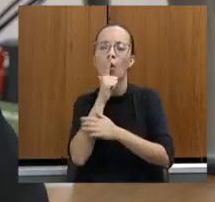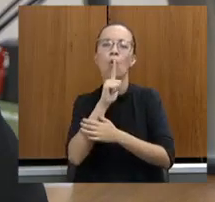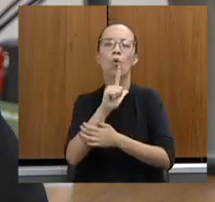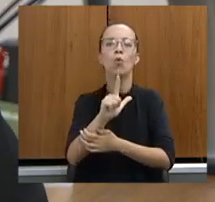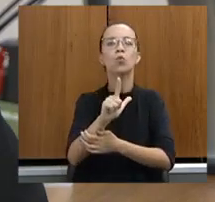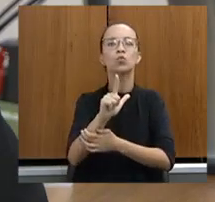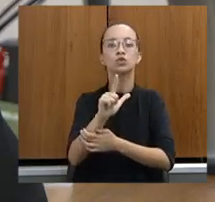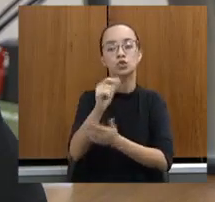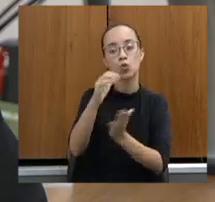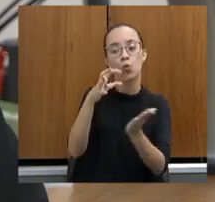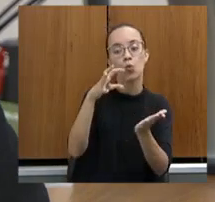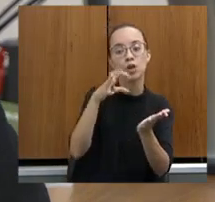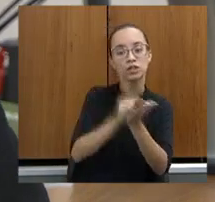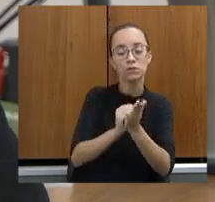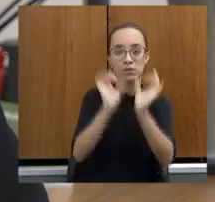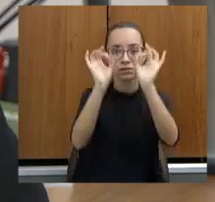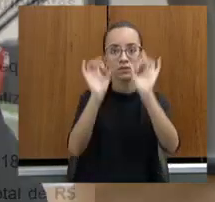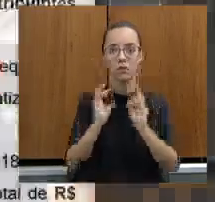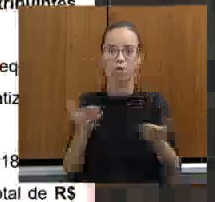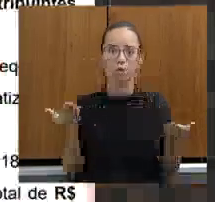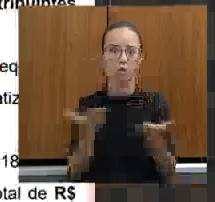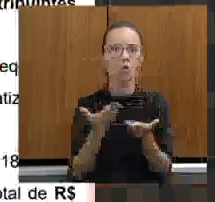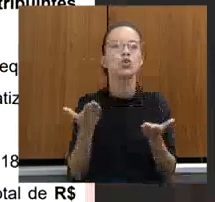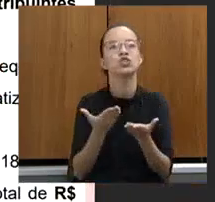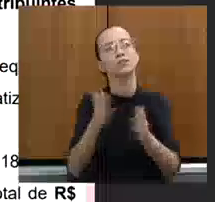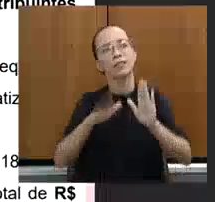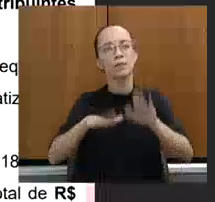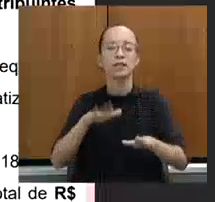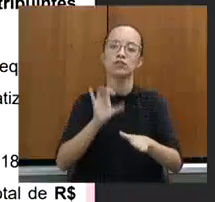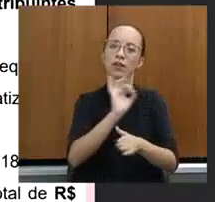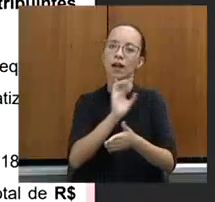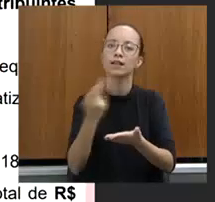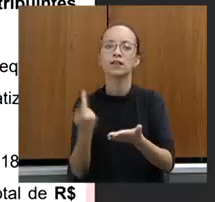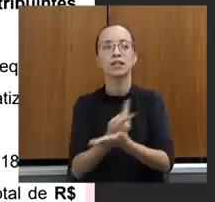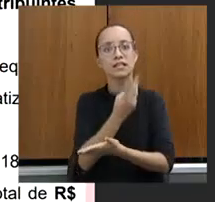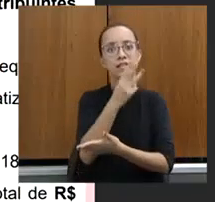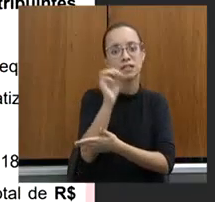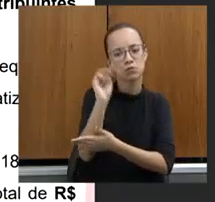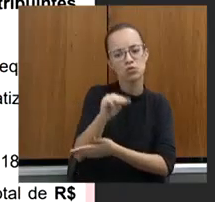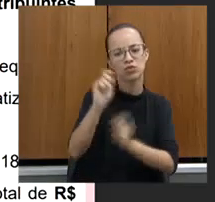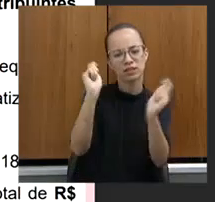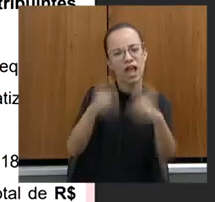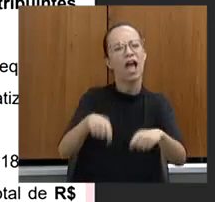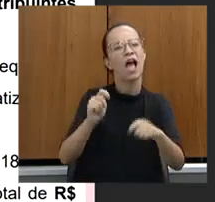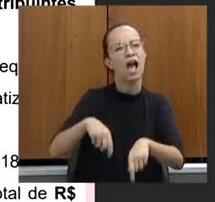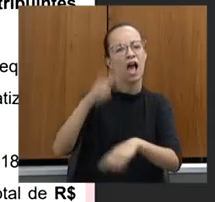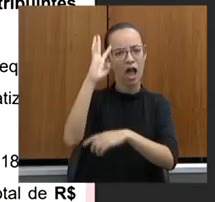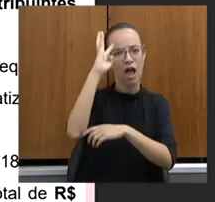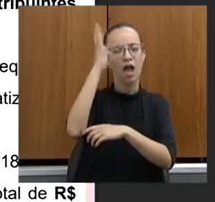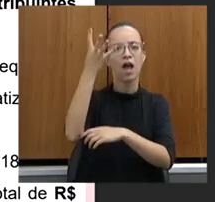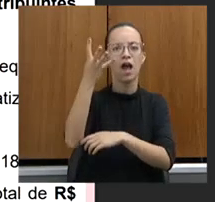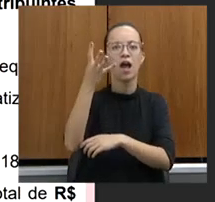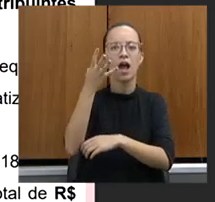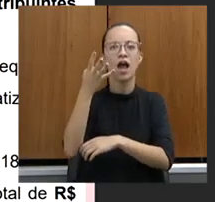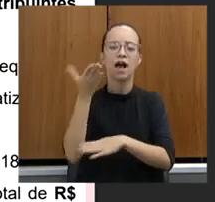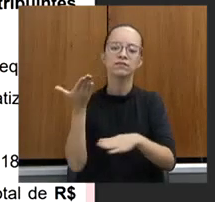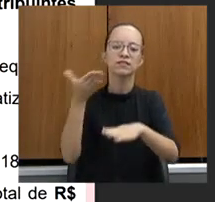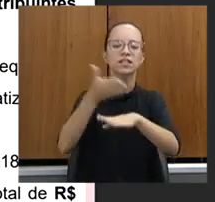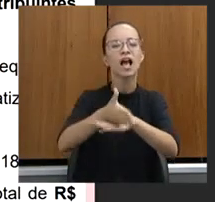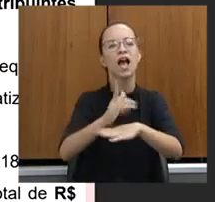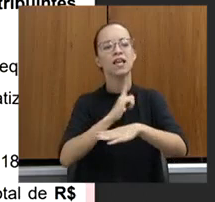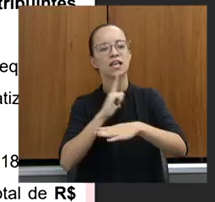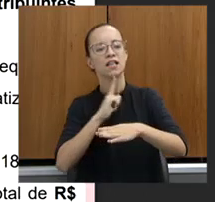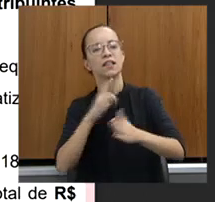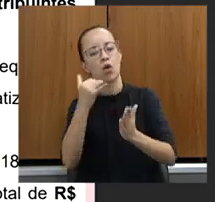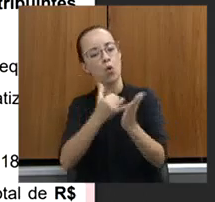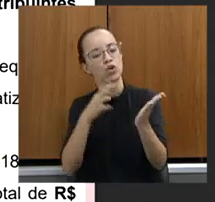um regime especial hoje a depender da situação em 30 minutos ele consegue acessar e ter